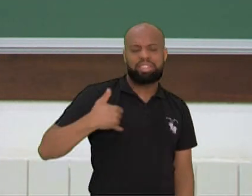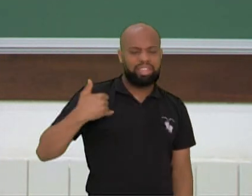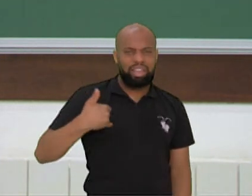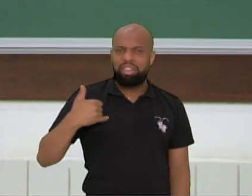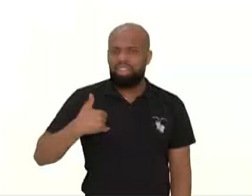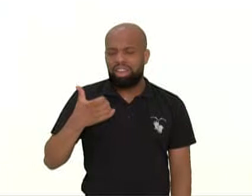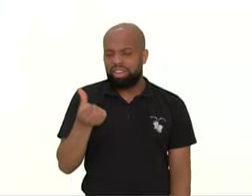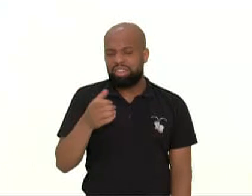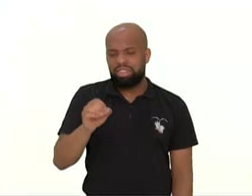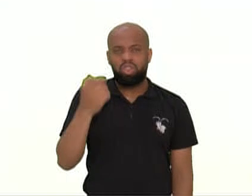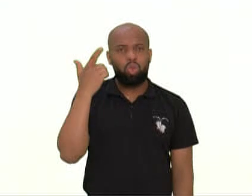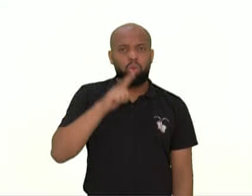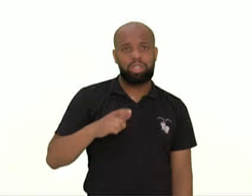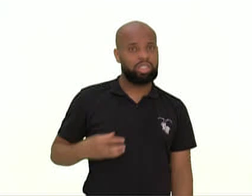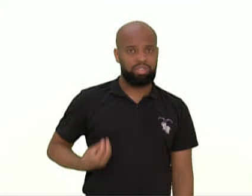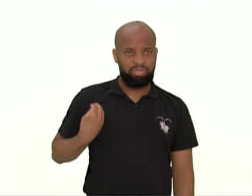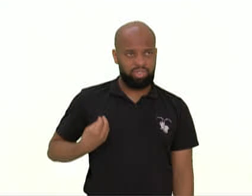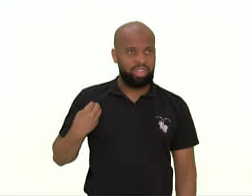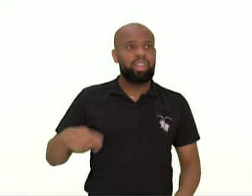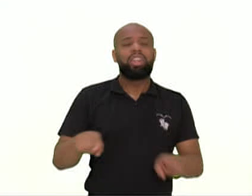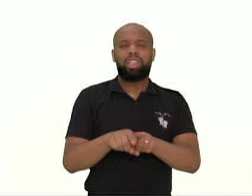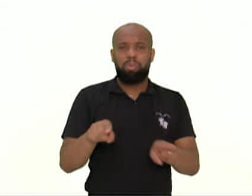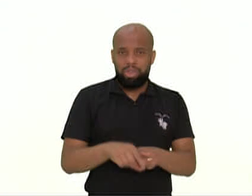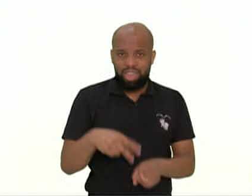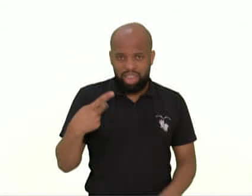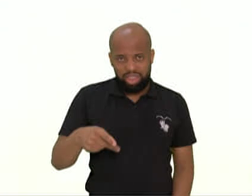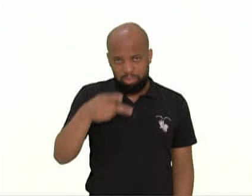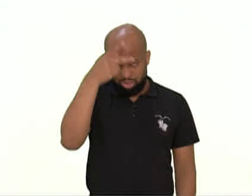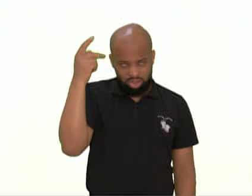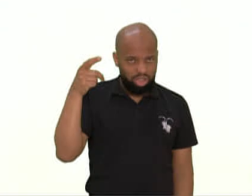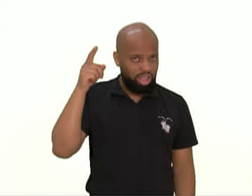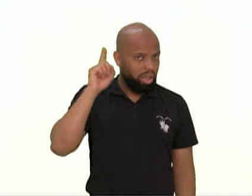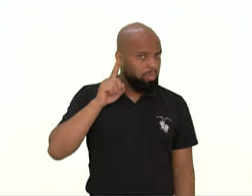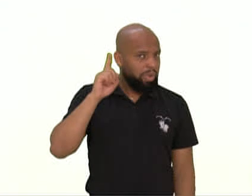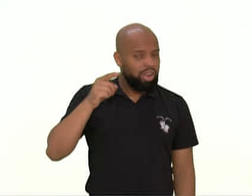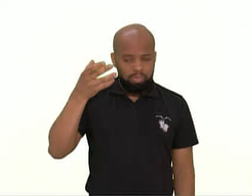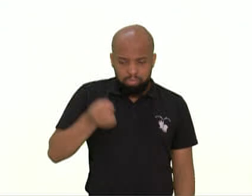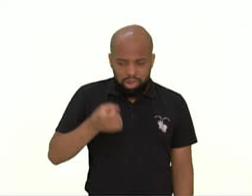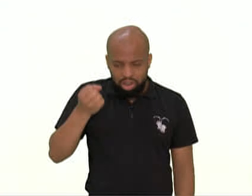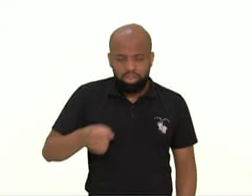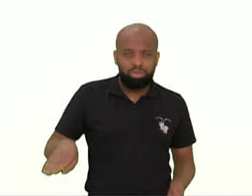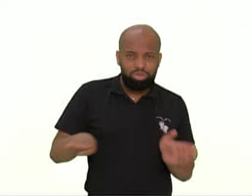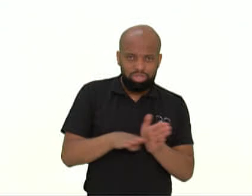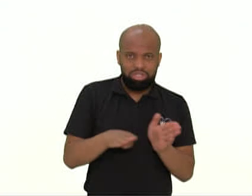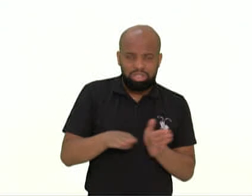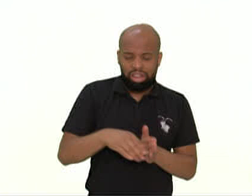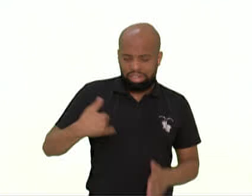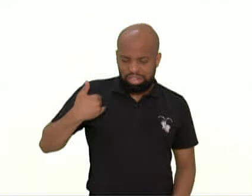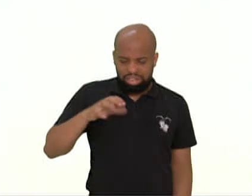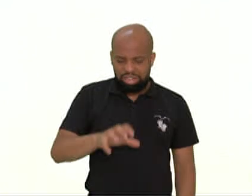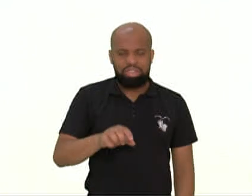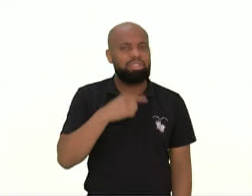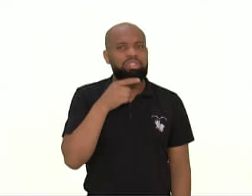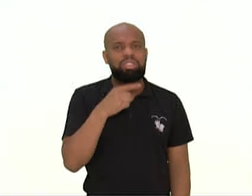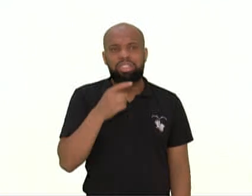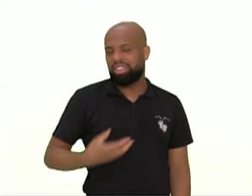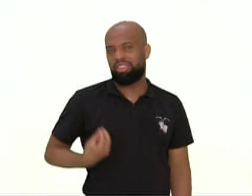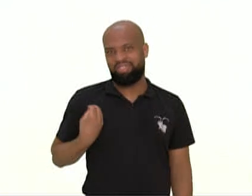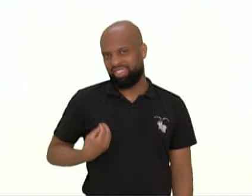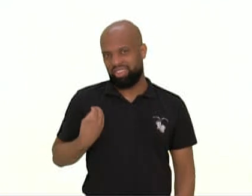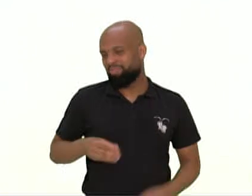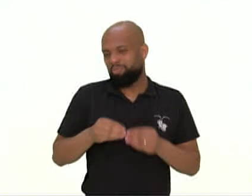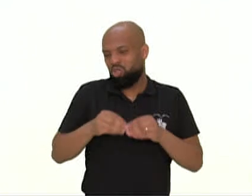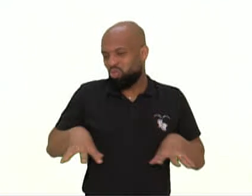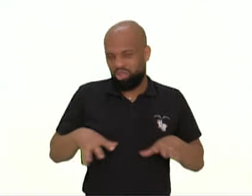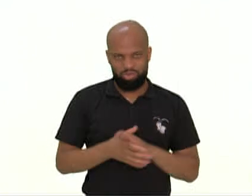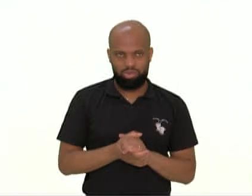60 anos. Era raro até para a elite branca no Brasil chegar a essa idade de 60 anos. Não era todo mundo que conseguia isso.